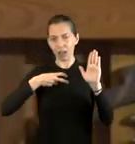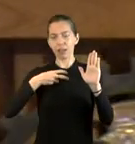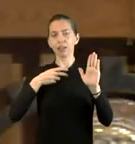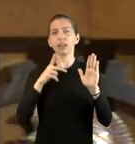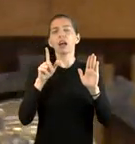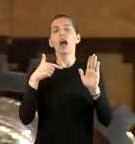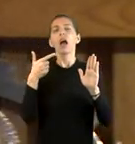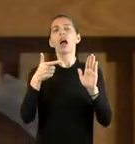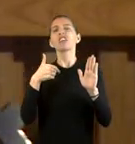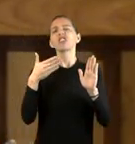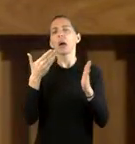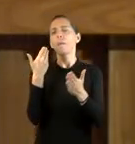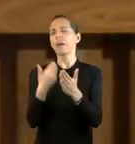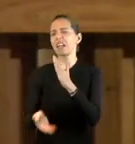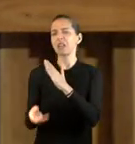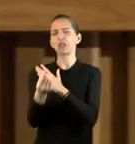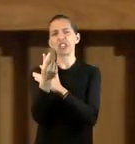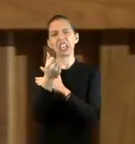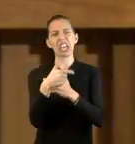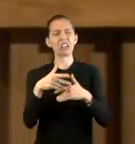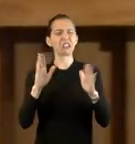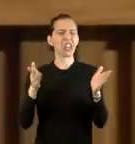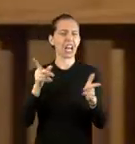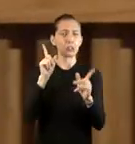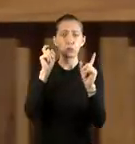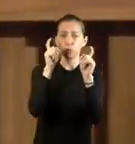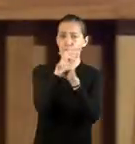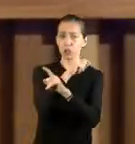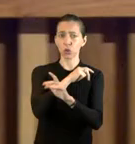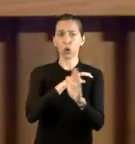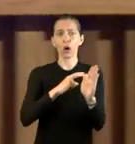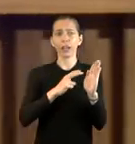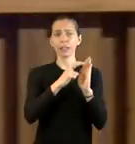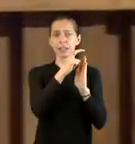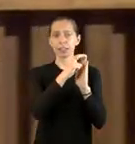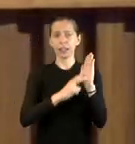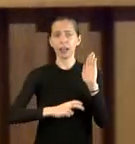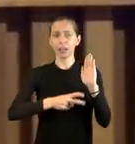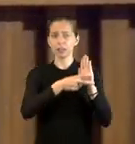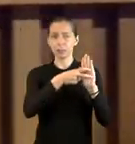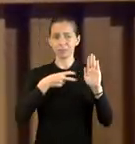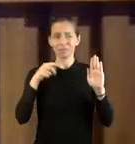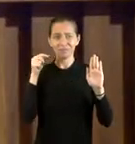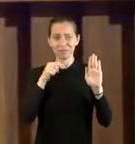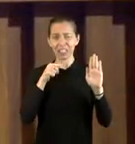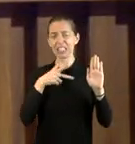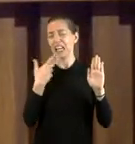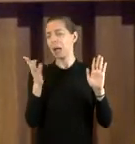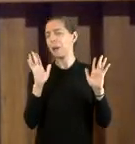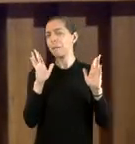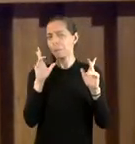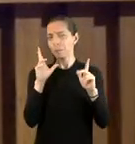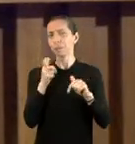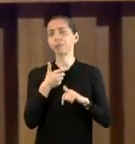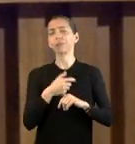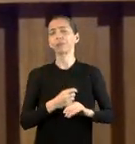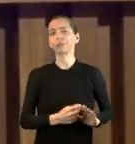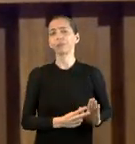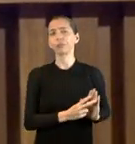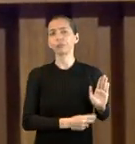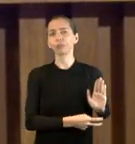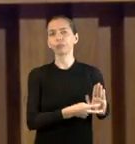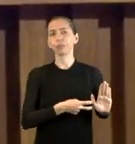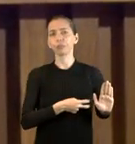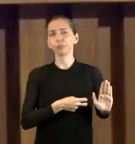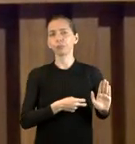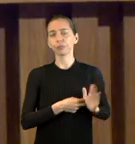já perdeu dinheiro com COE. Não, realmente, isso é real, já aconteceu bastante, mas hoje a